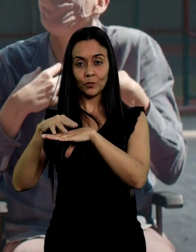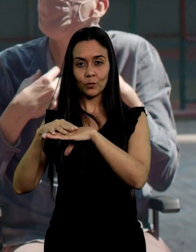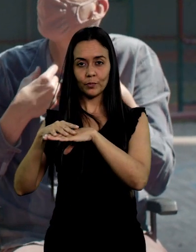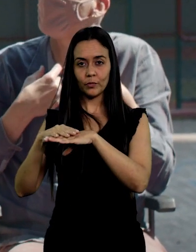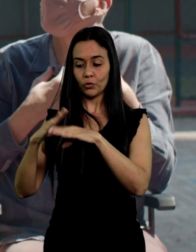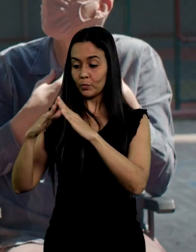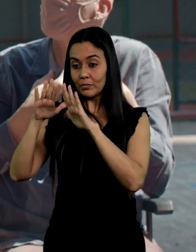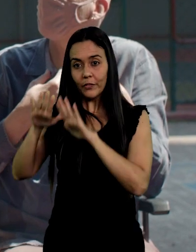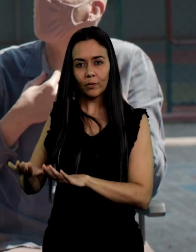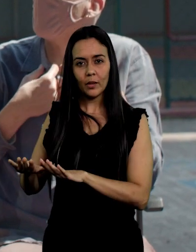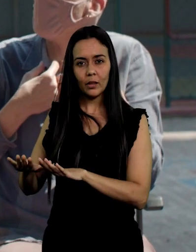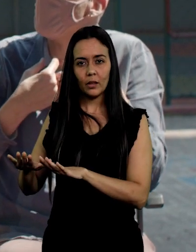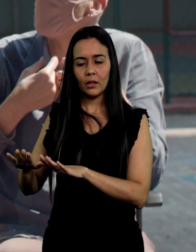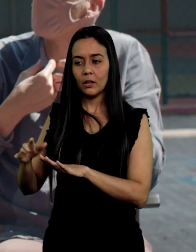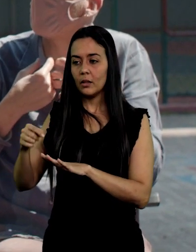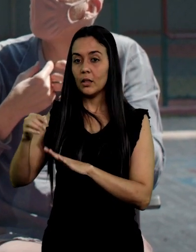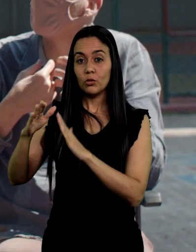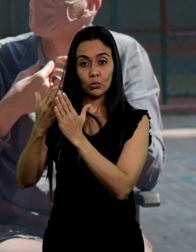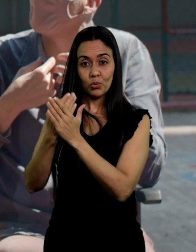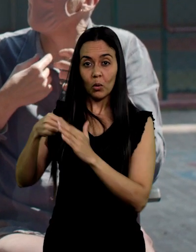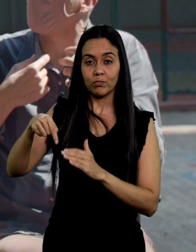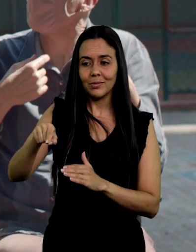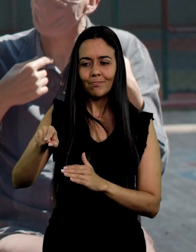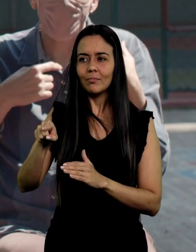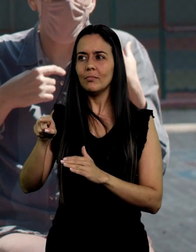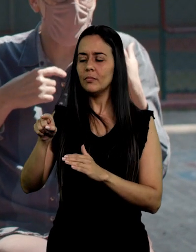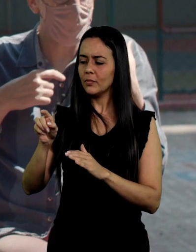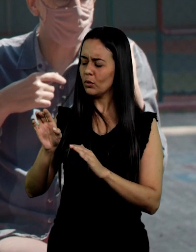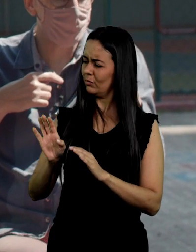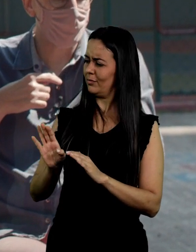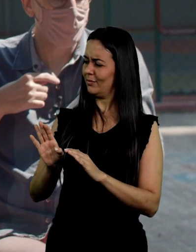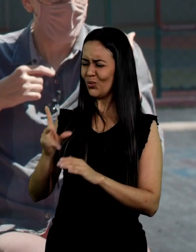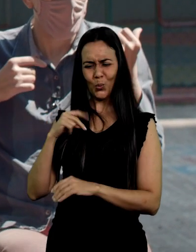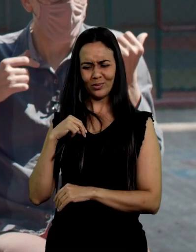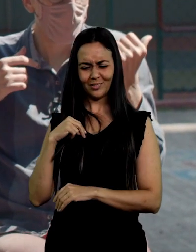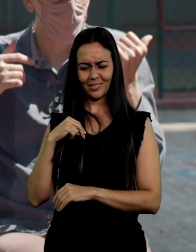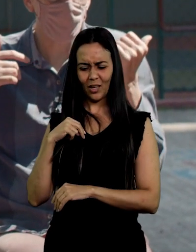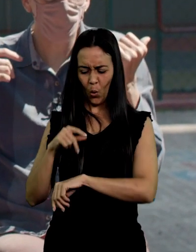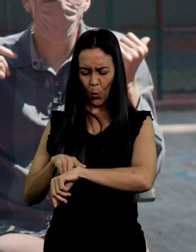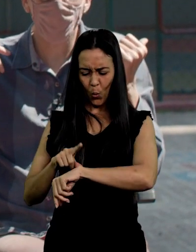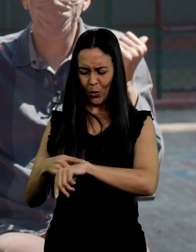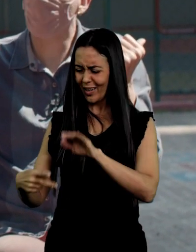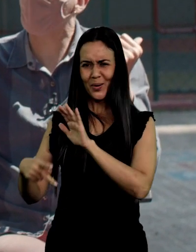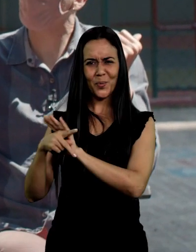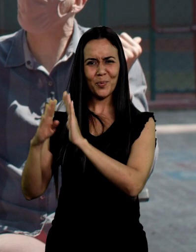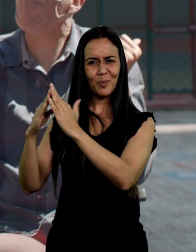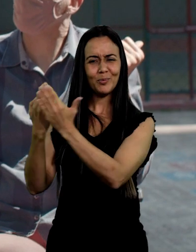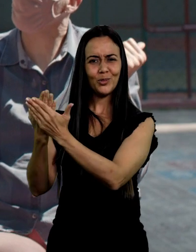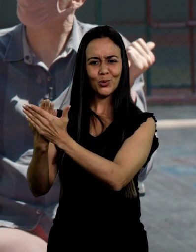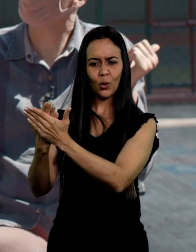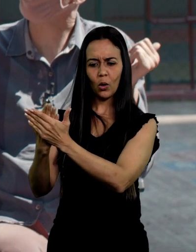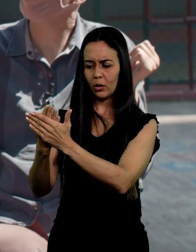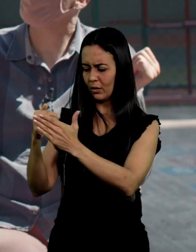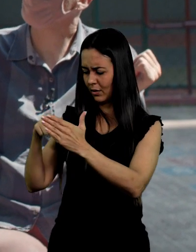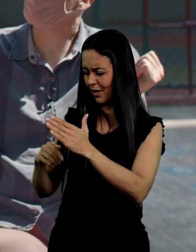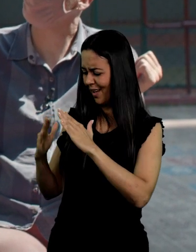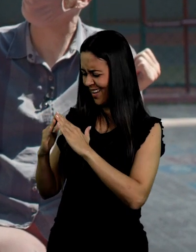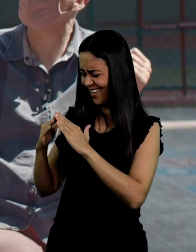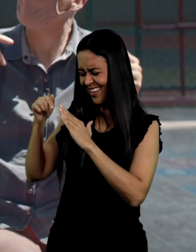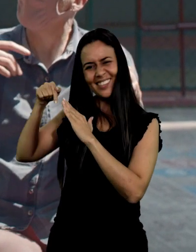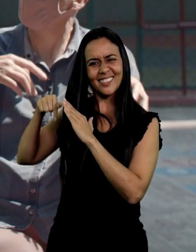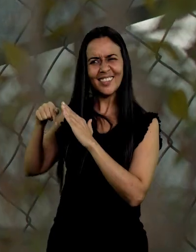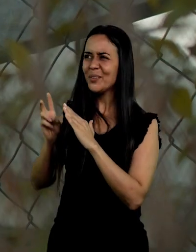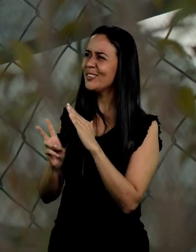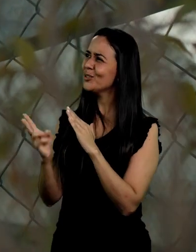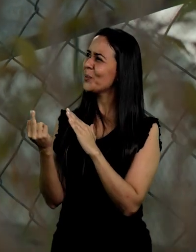foi uma coisa tão reveladora, eu falei, a minha casa, quando eu estou na escola, ela continua